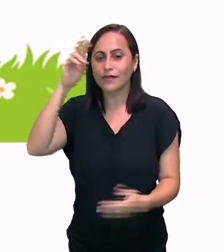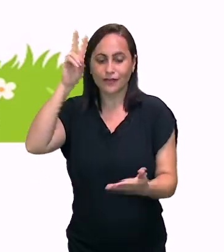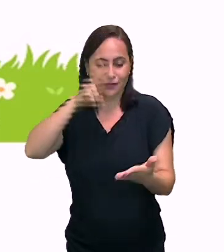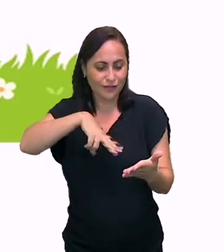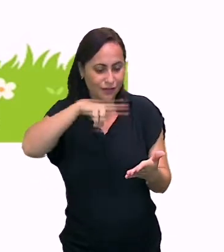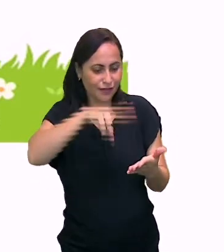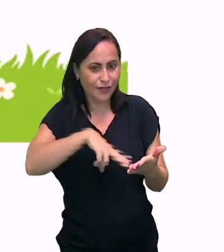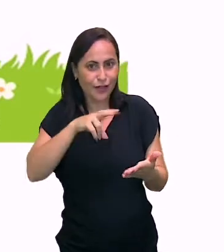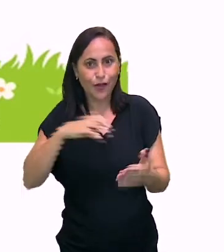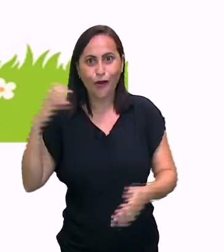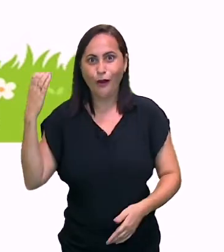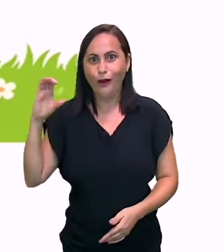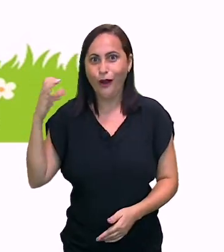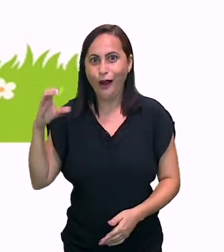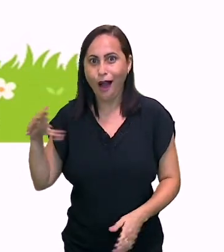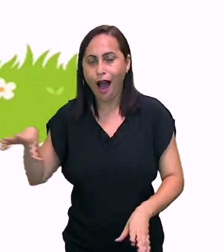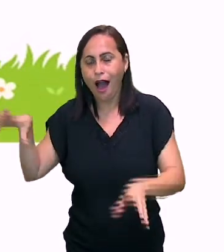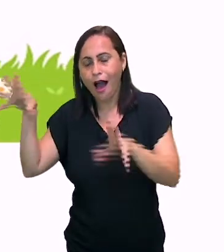cidadão e